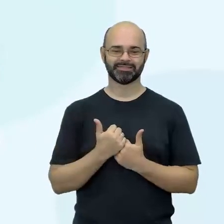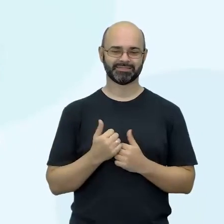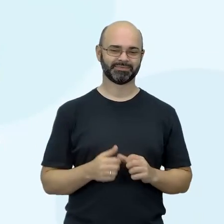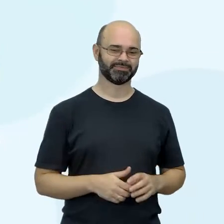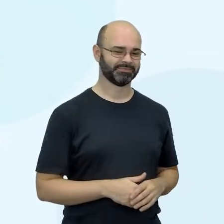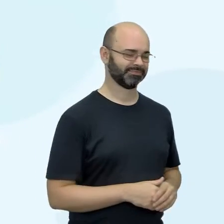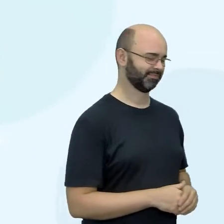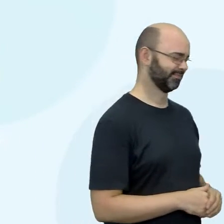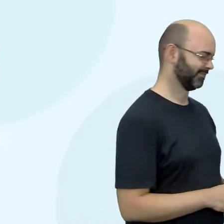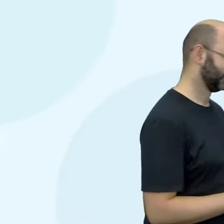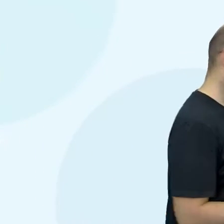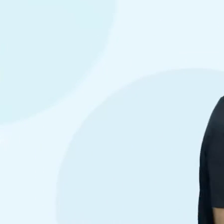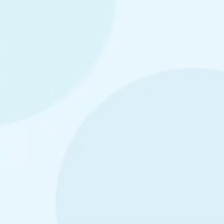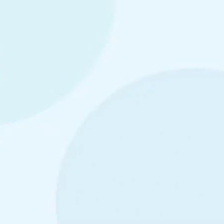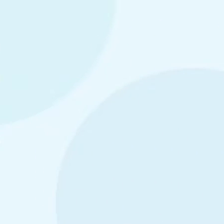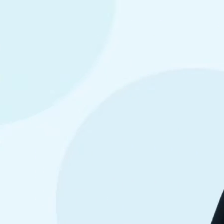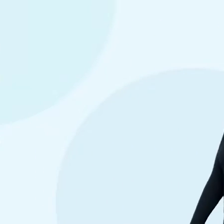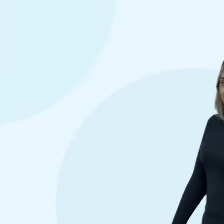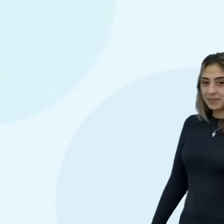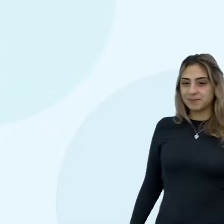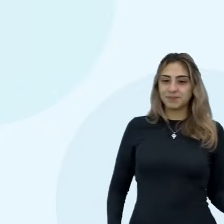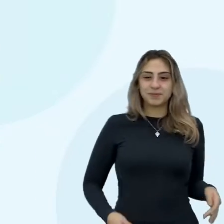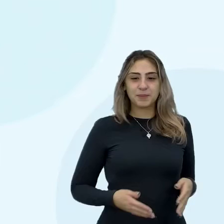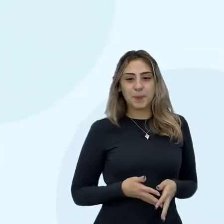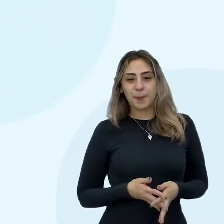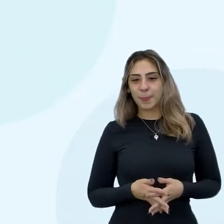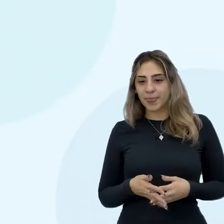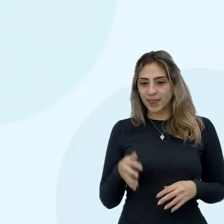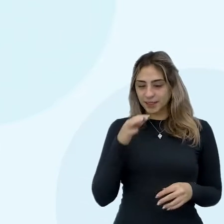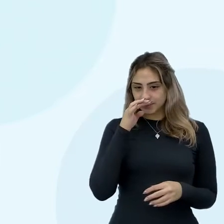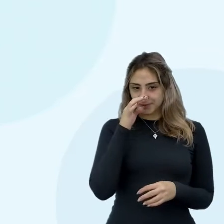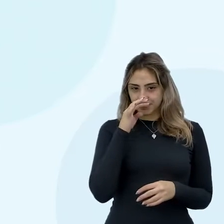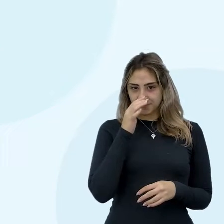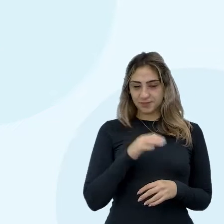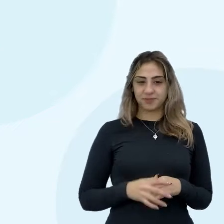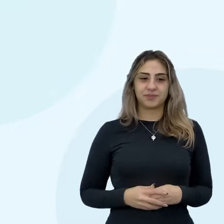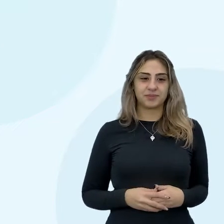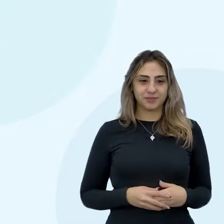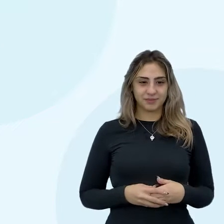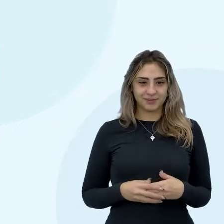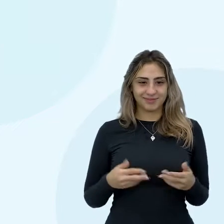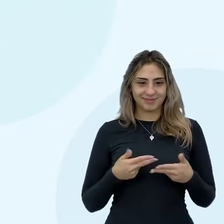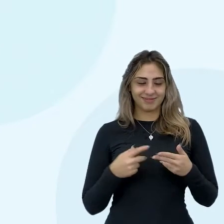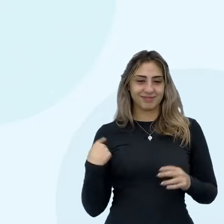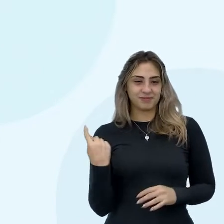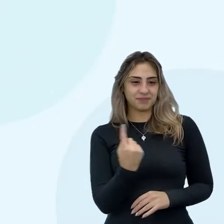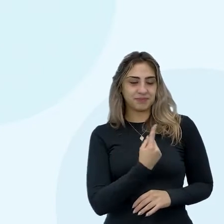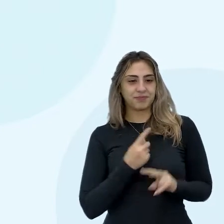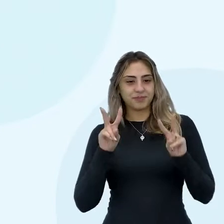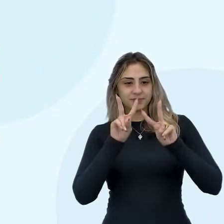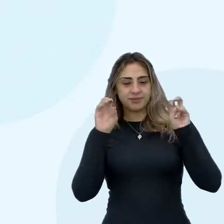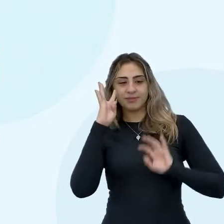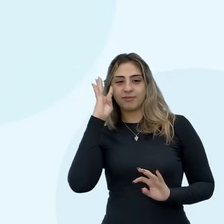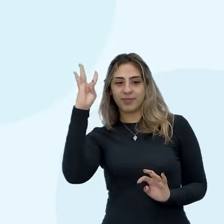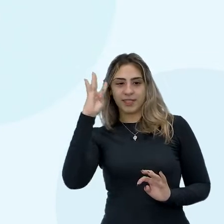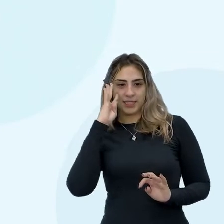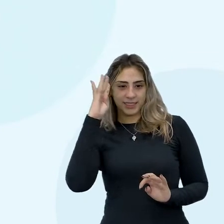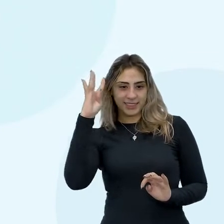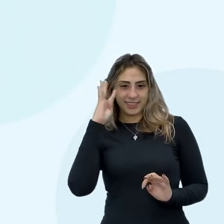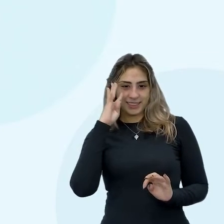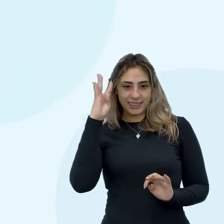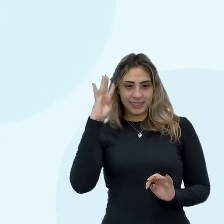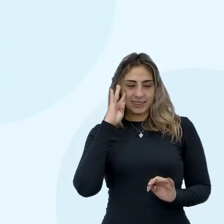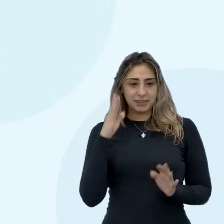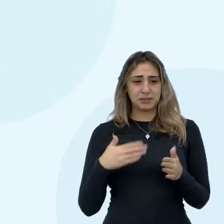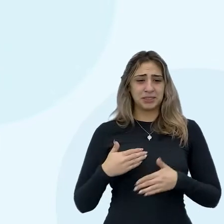por esse slide, apenas enfatizando, né, que vocês estão vendo aí algumas limitações das teorias. Como eu não falei de todas